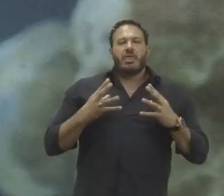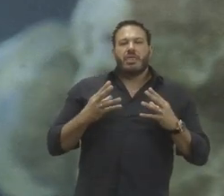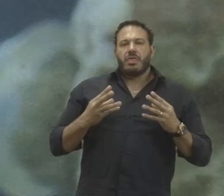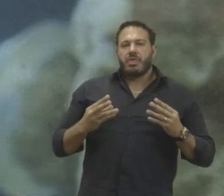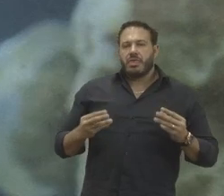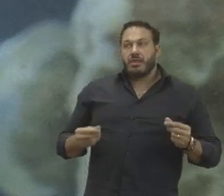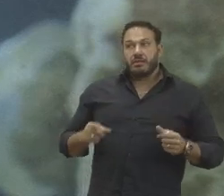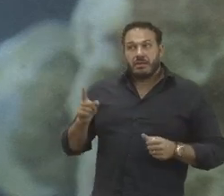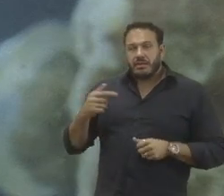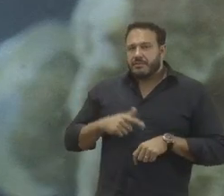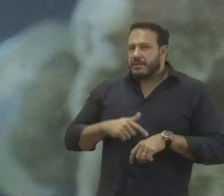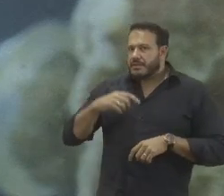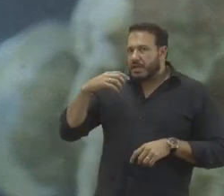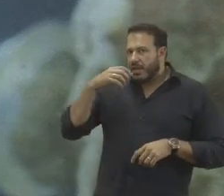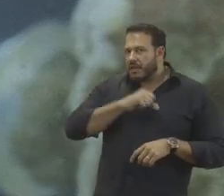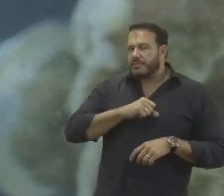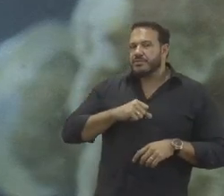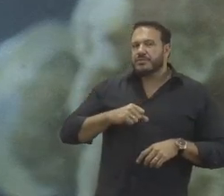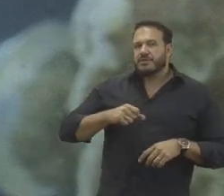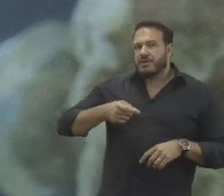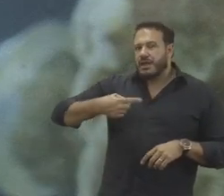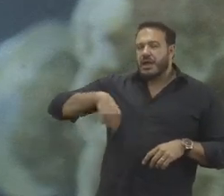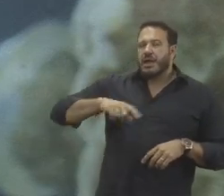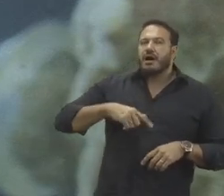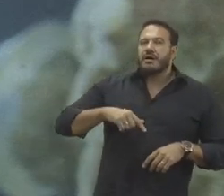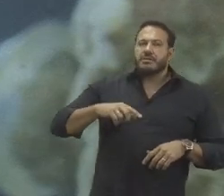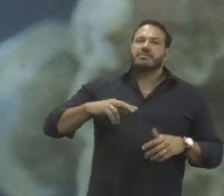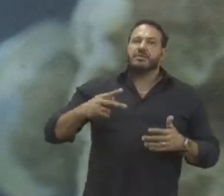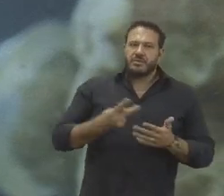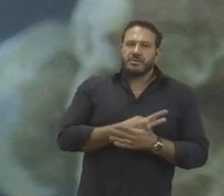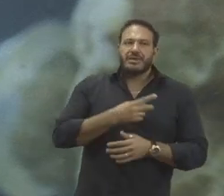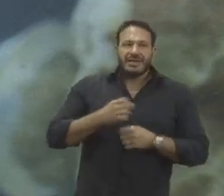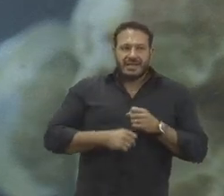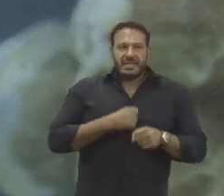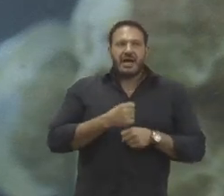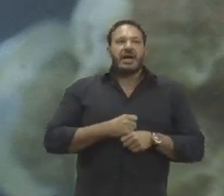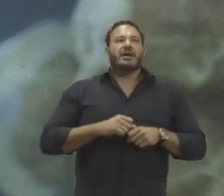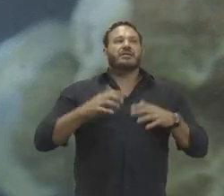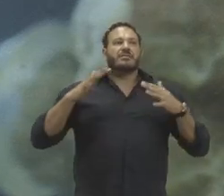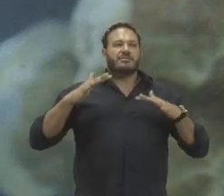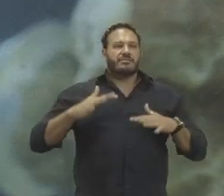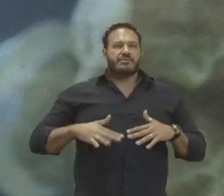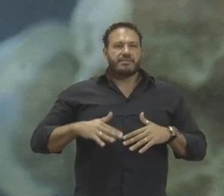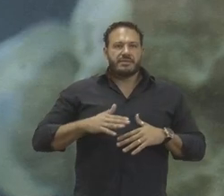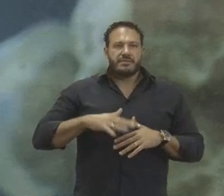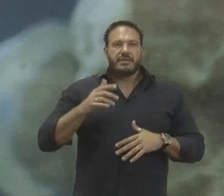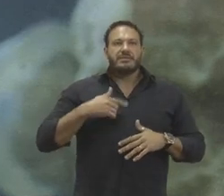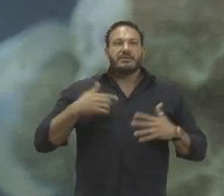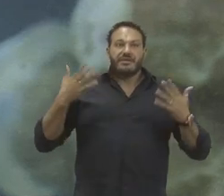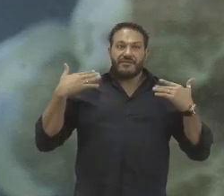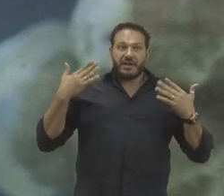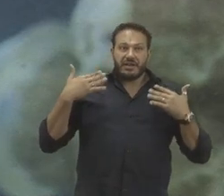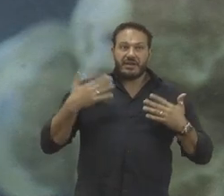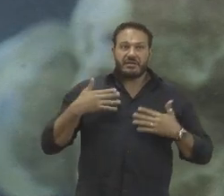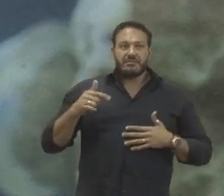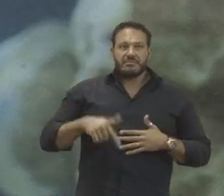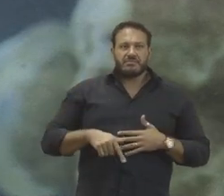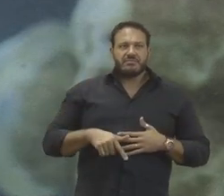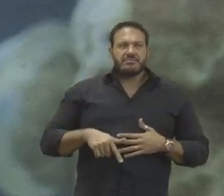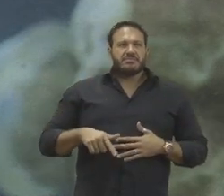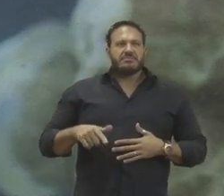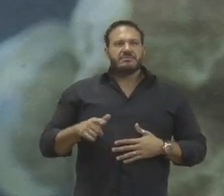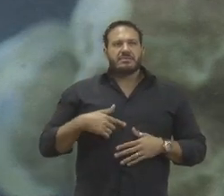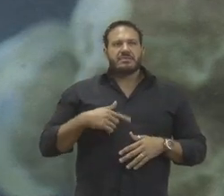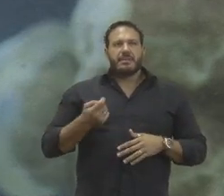mais rápido e ele se eh acentua a cada ano que passa a cada verão que passa porque tem menos